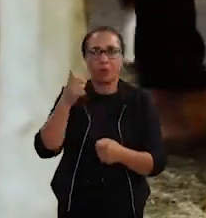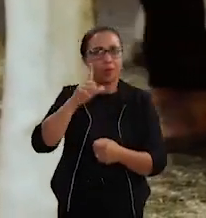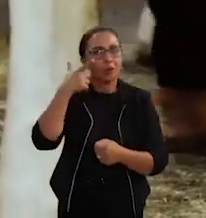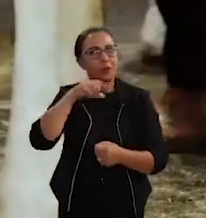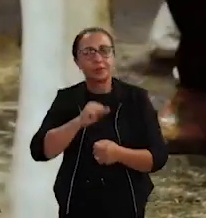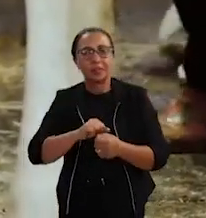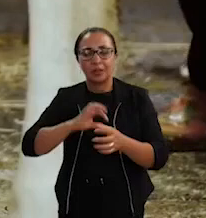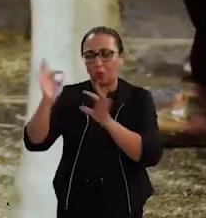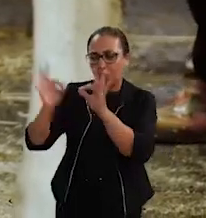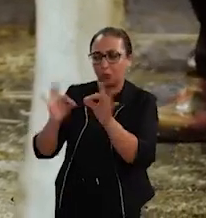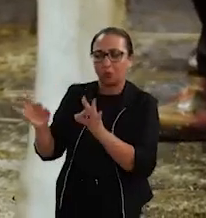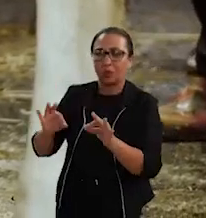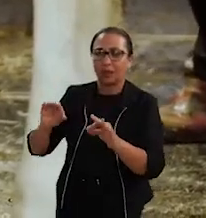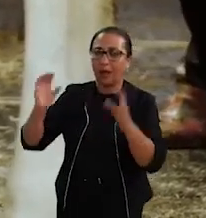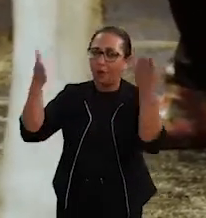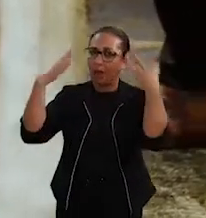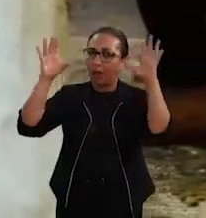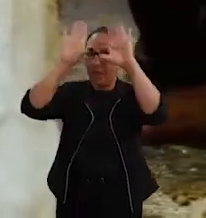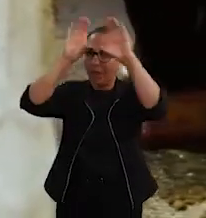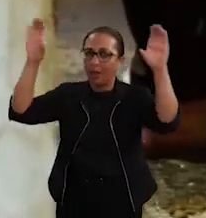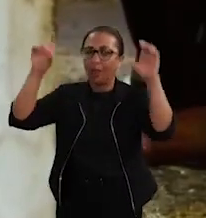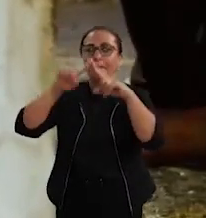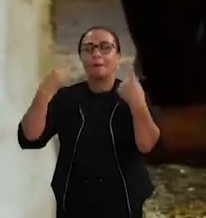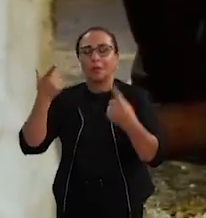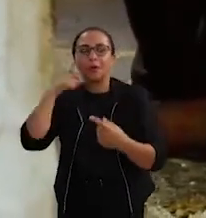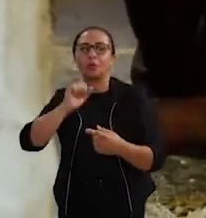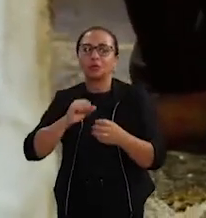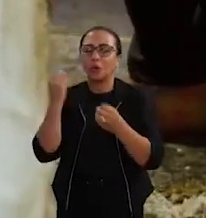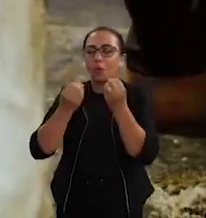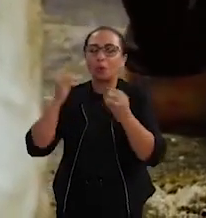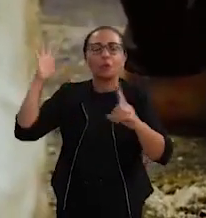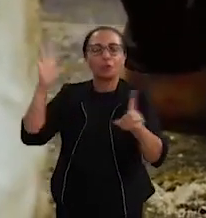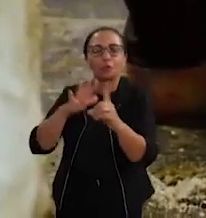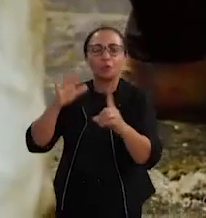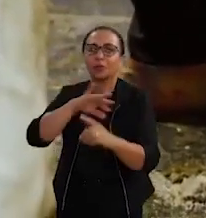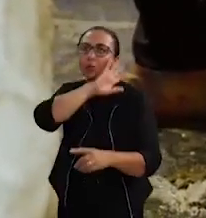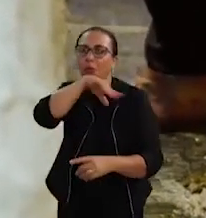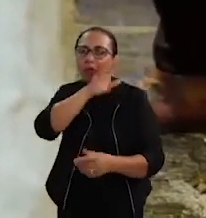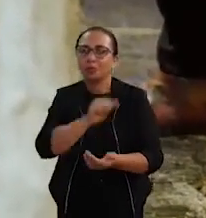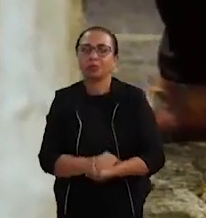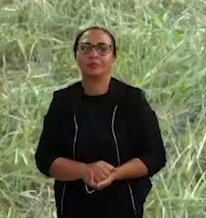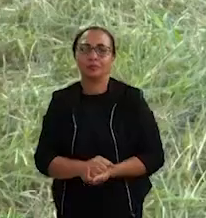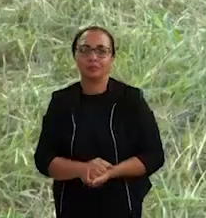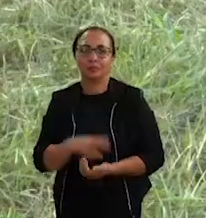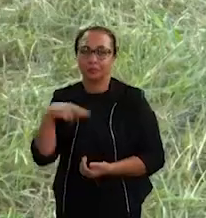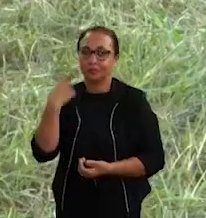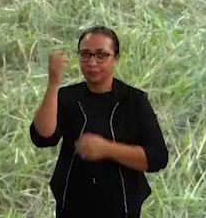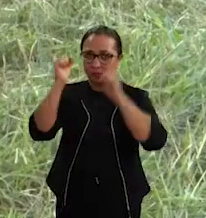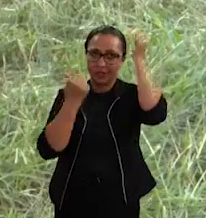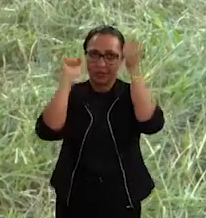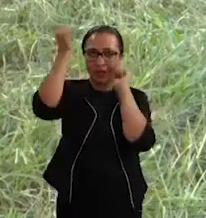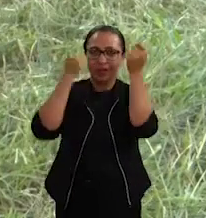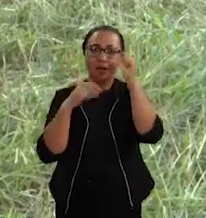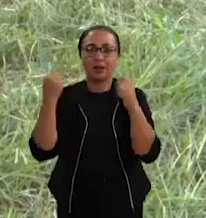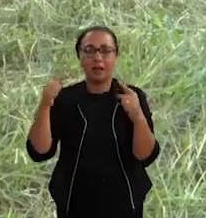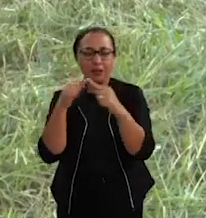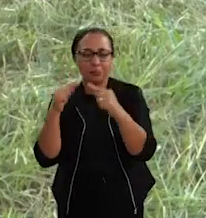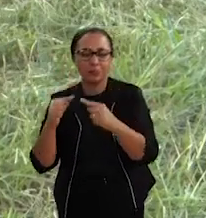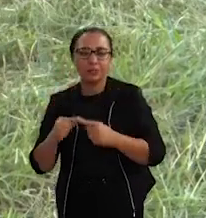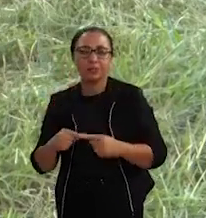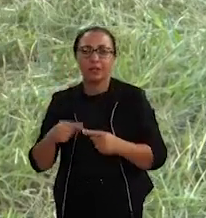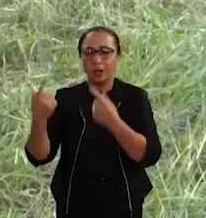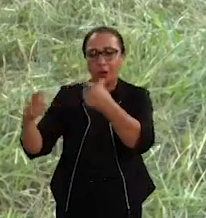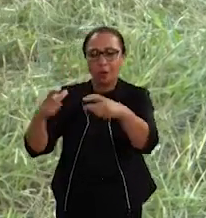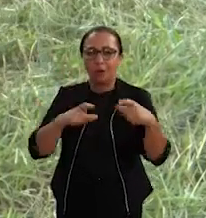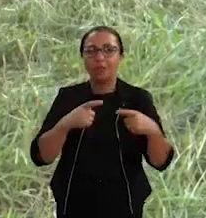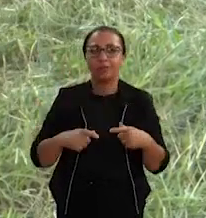gente não consegue controlar o tempo, mas a gente consegue controlar como que esse clima pode influenciar no animal. O nosso equipamento ele se aplica